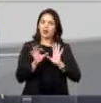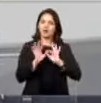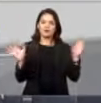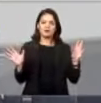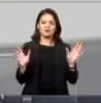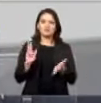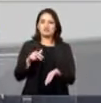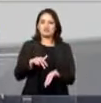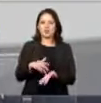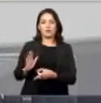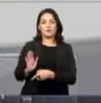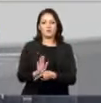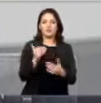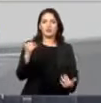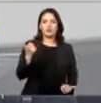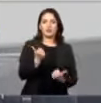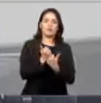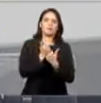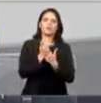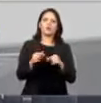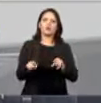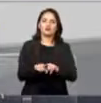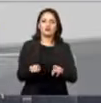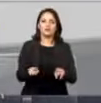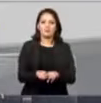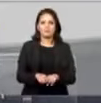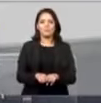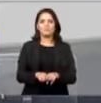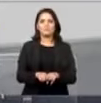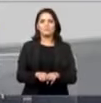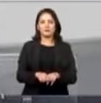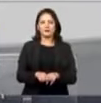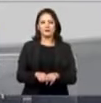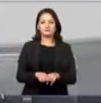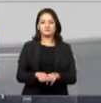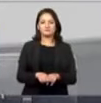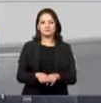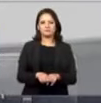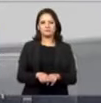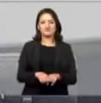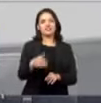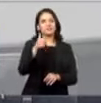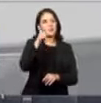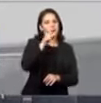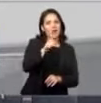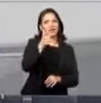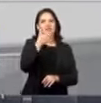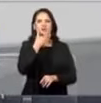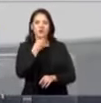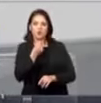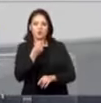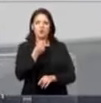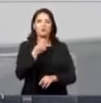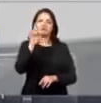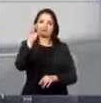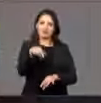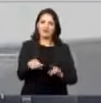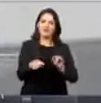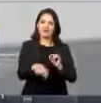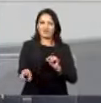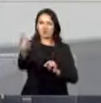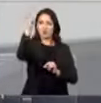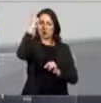nos colocamos também em apoio das nossas mulheres e homens que fazem cultura no